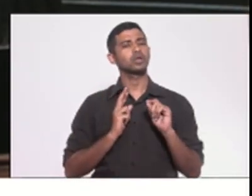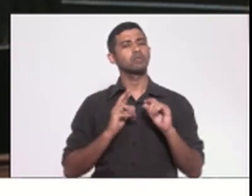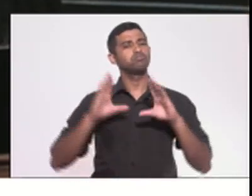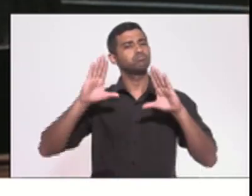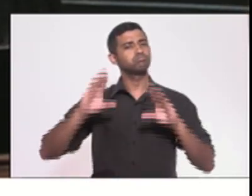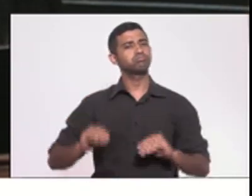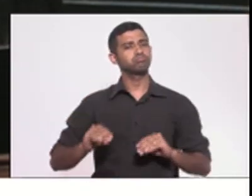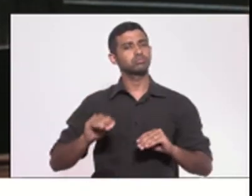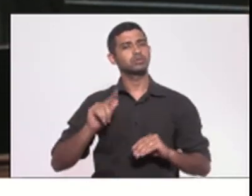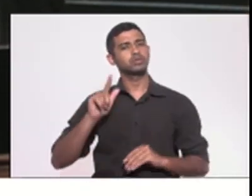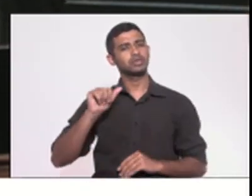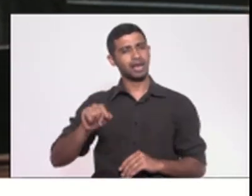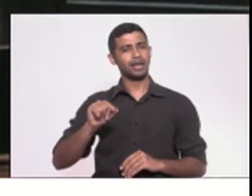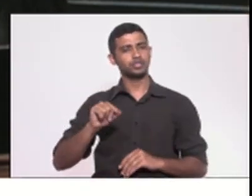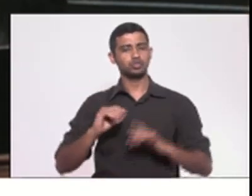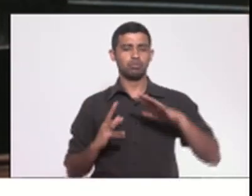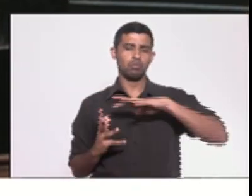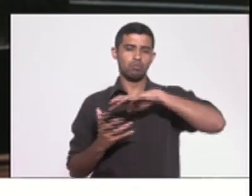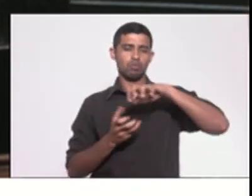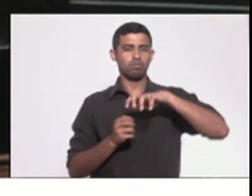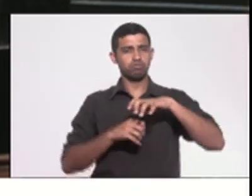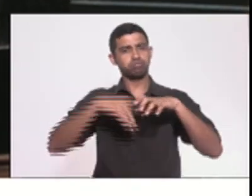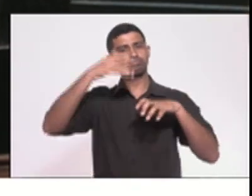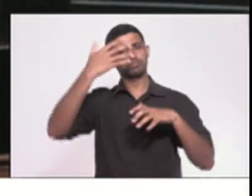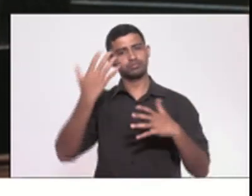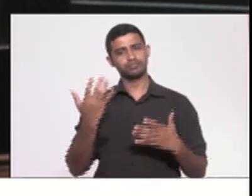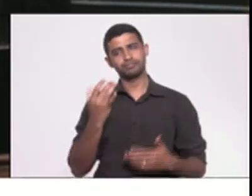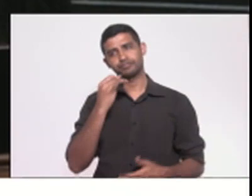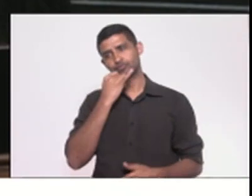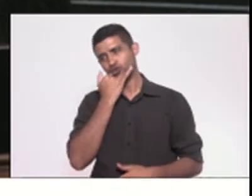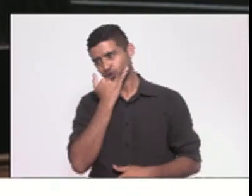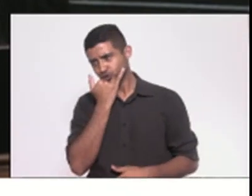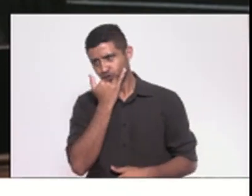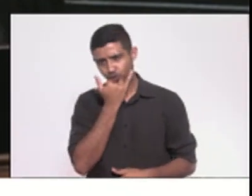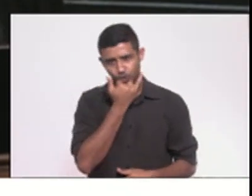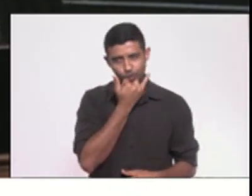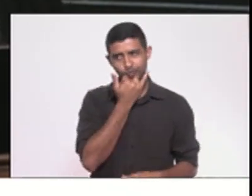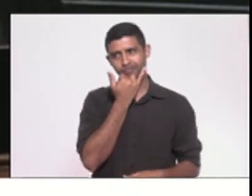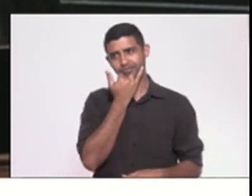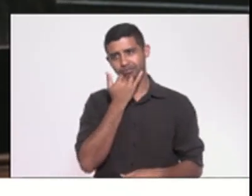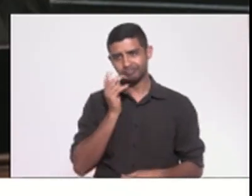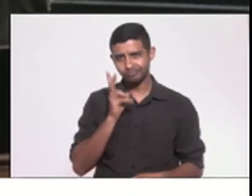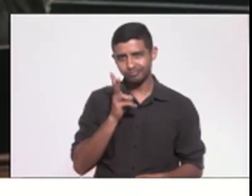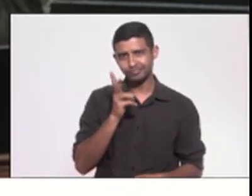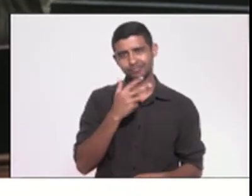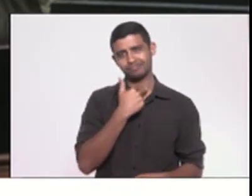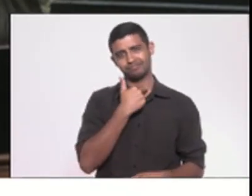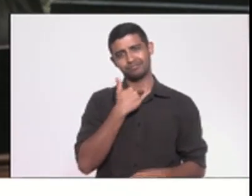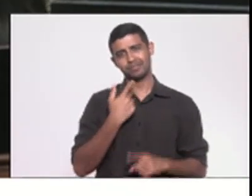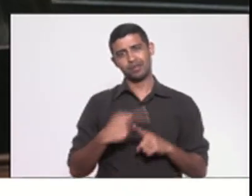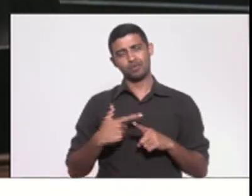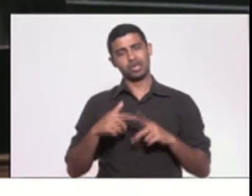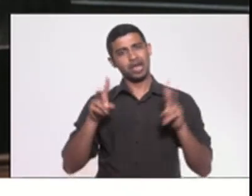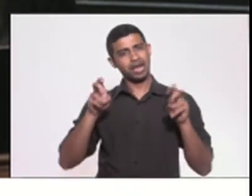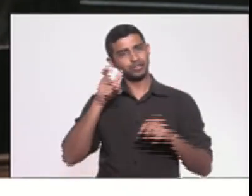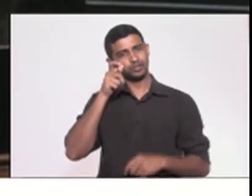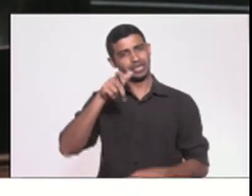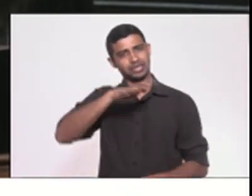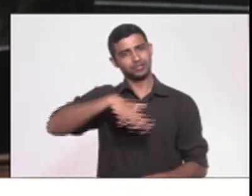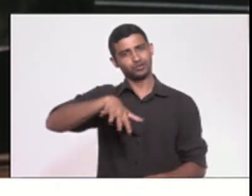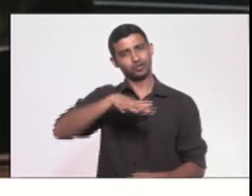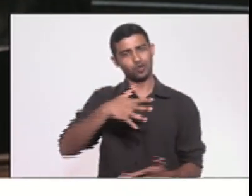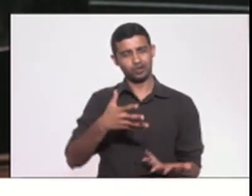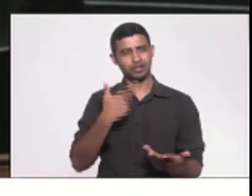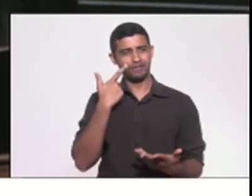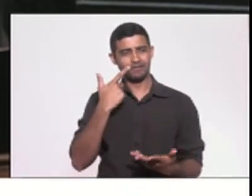gases de efeito estufa para a atmosfera. Eu lamento não poder me estender mais, porque eu acho que são assuntos de interesse nosso, que todos